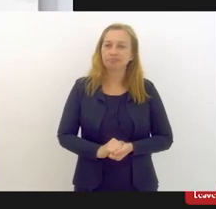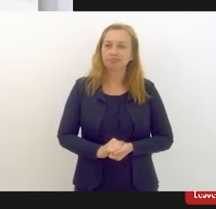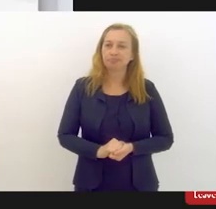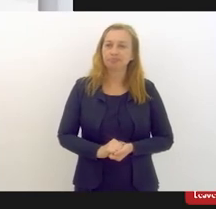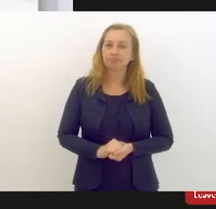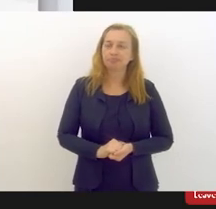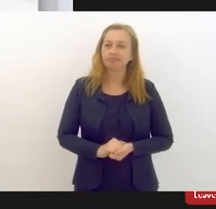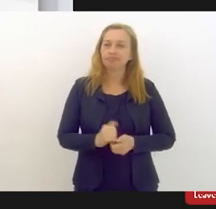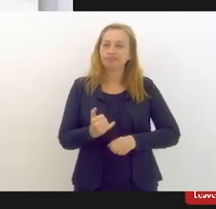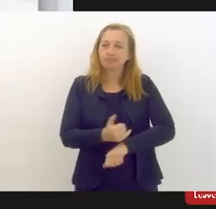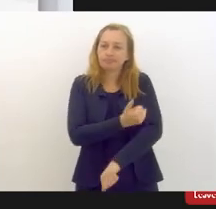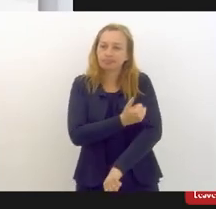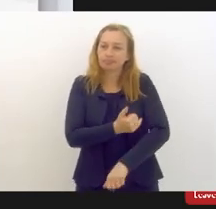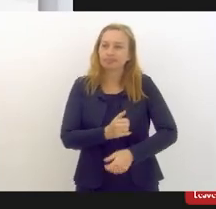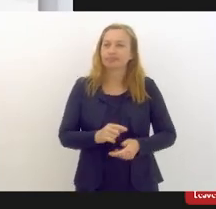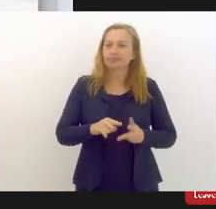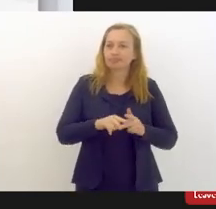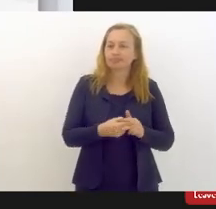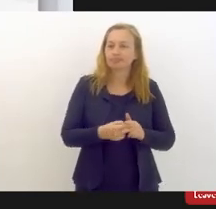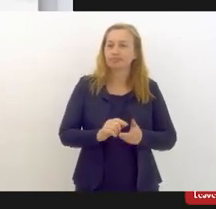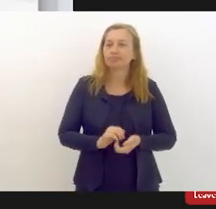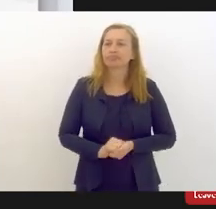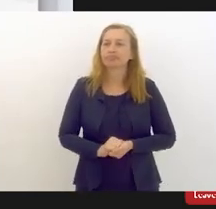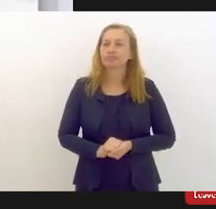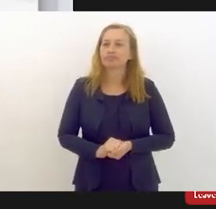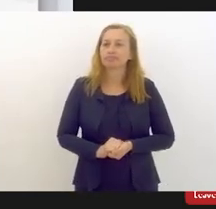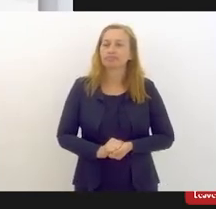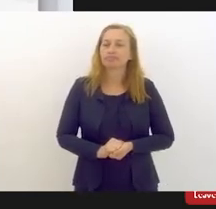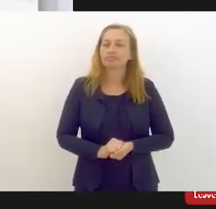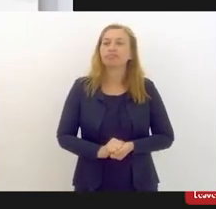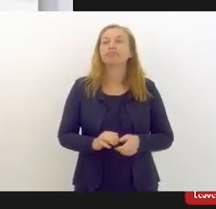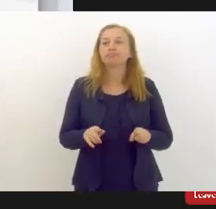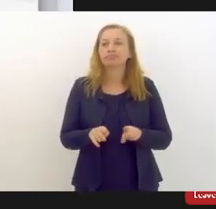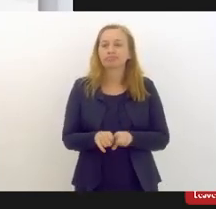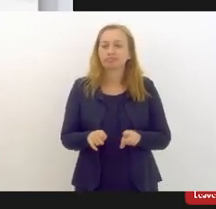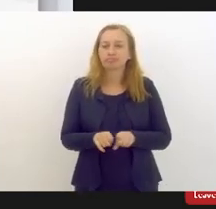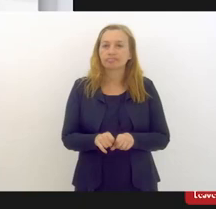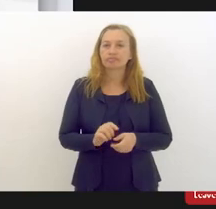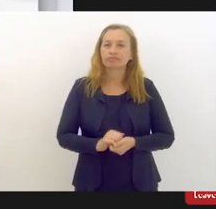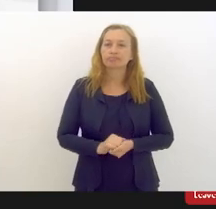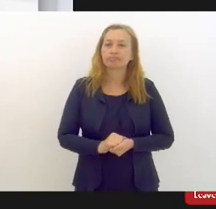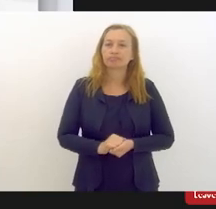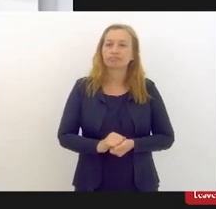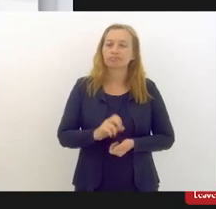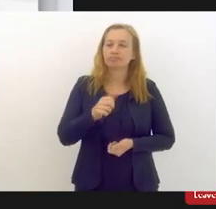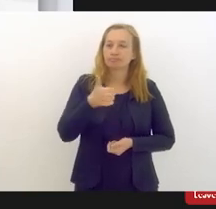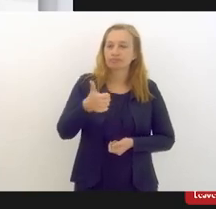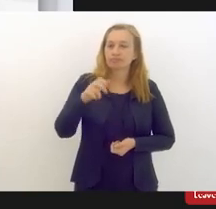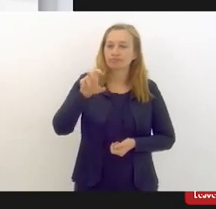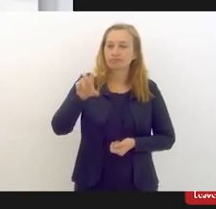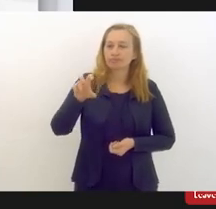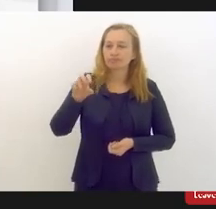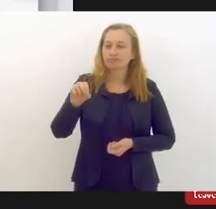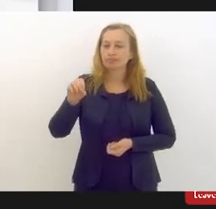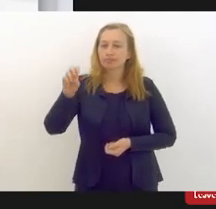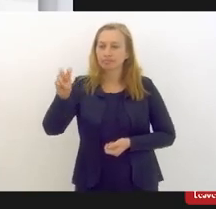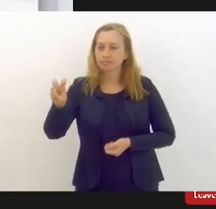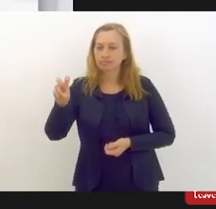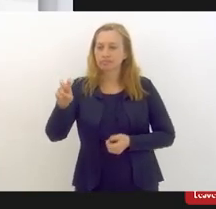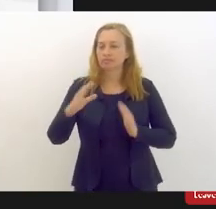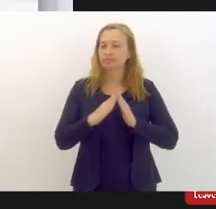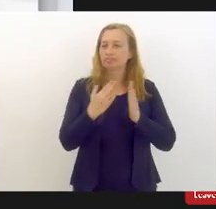da infraestrutura, da manutenção de infraestrutura. E nós temos, então, 105 unidades já atendidas, com